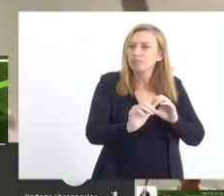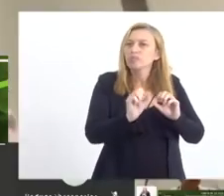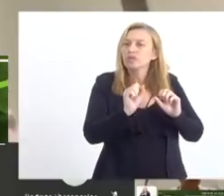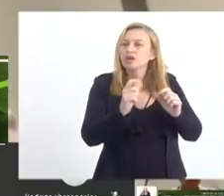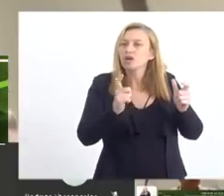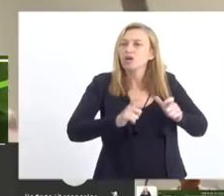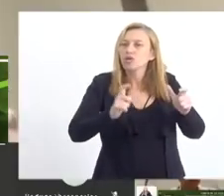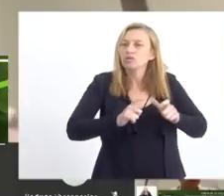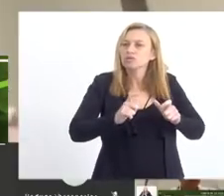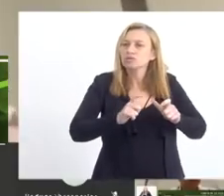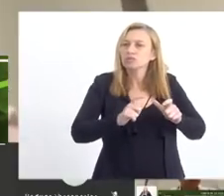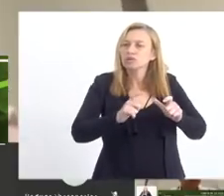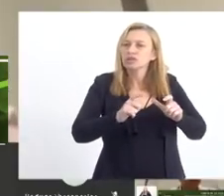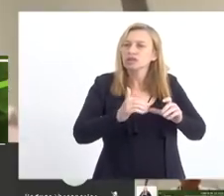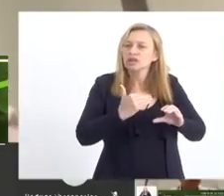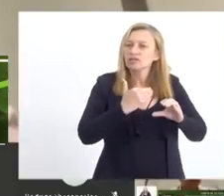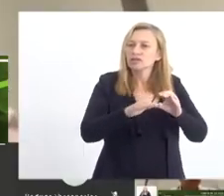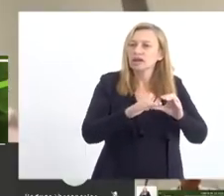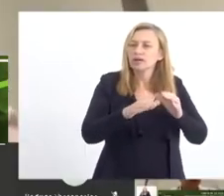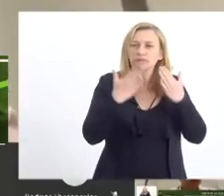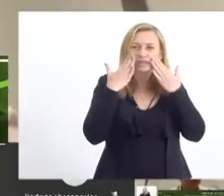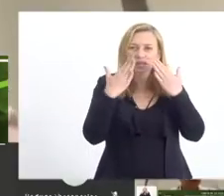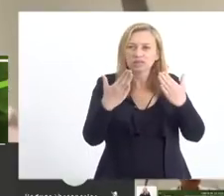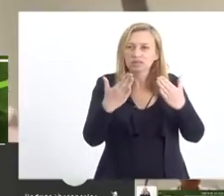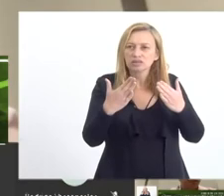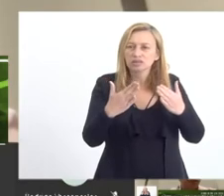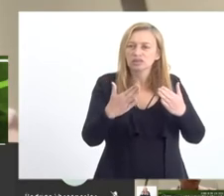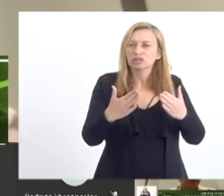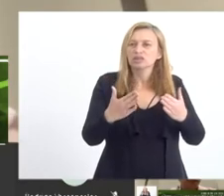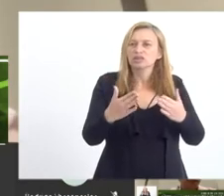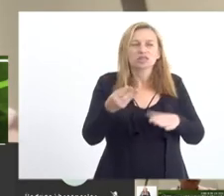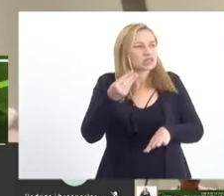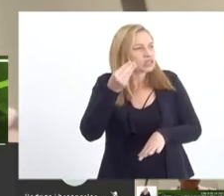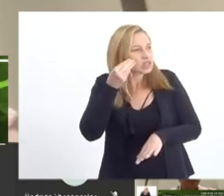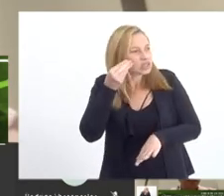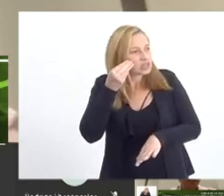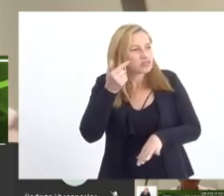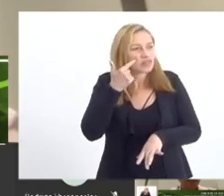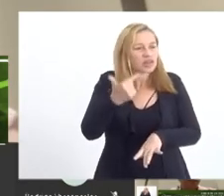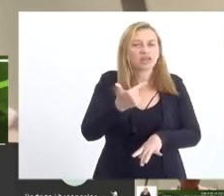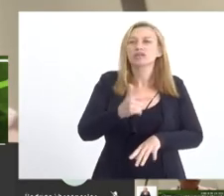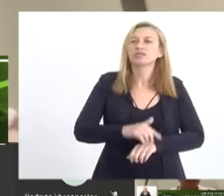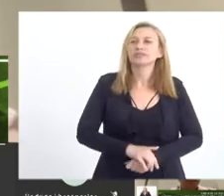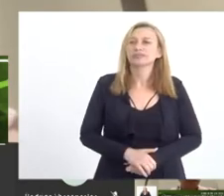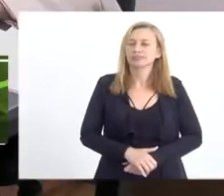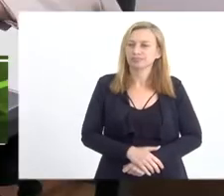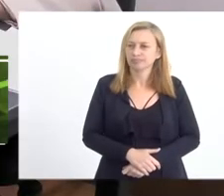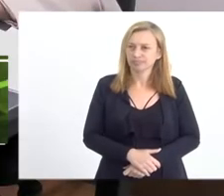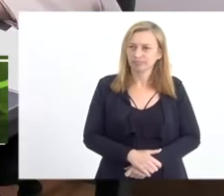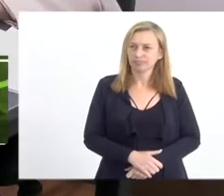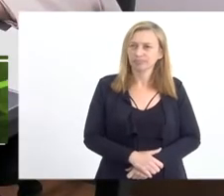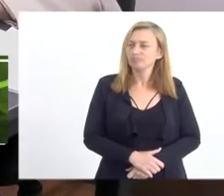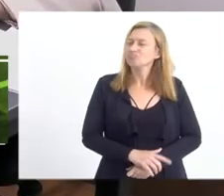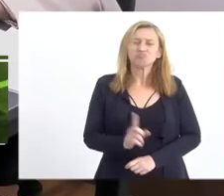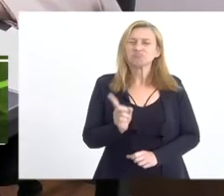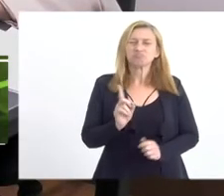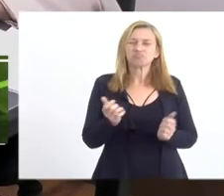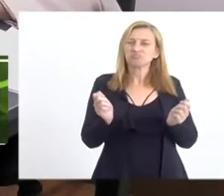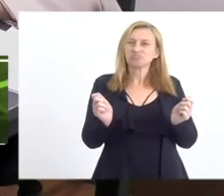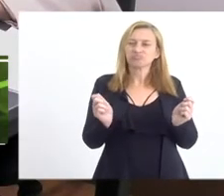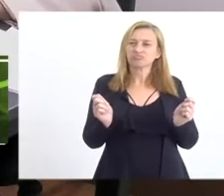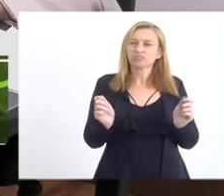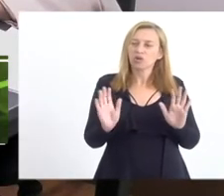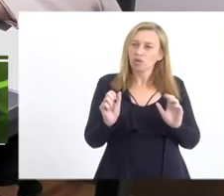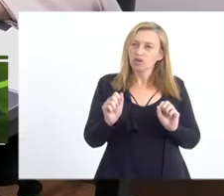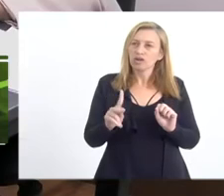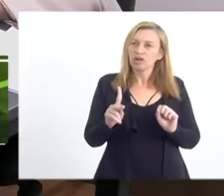mandar a apresentação, e aí a gente vai, a gente tenta mandar aqui a apresentação. Não, ok, senhor Alexandre.